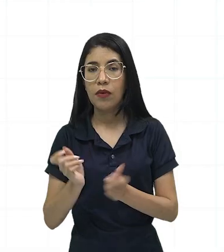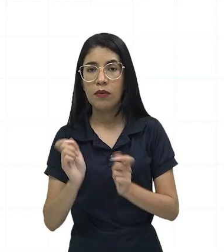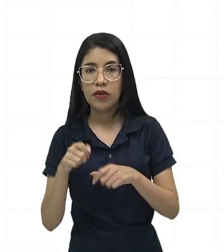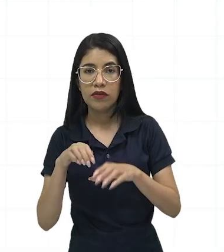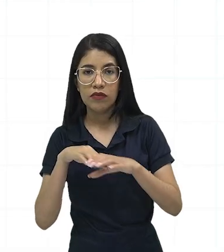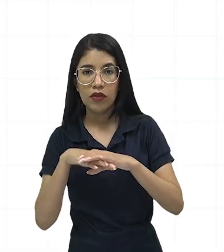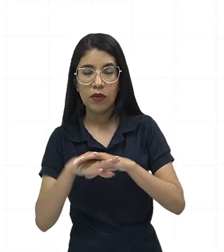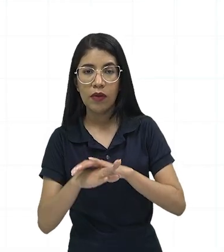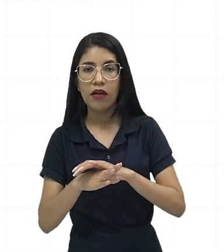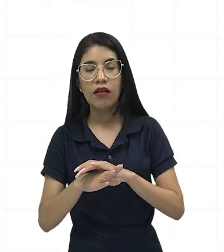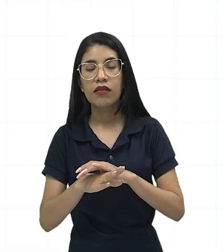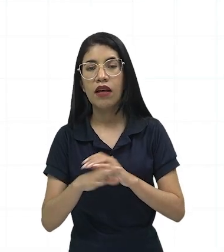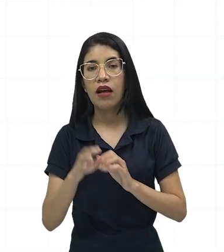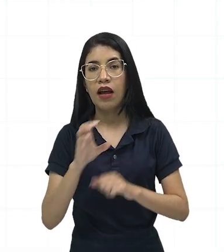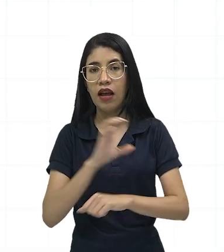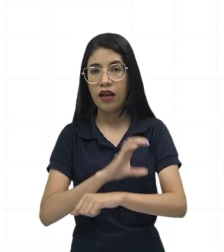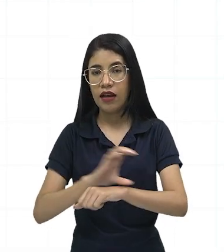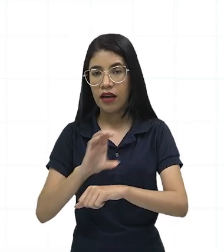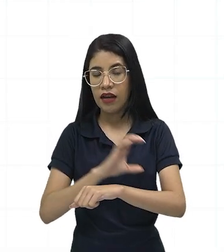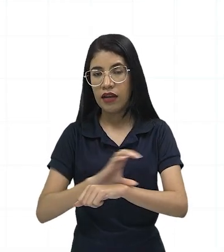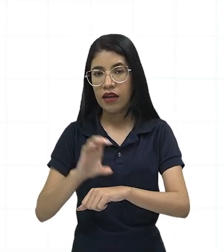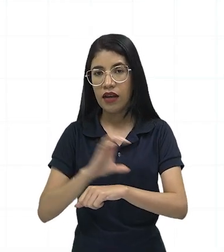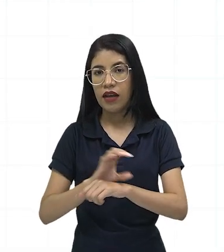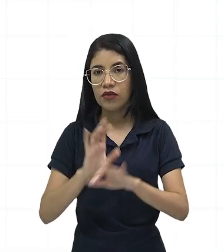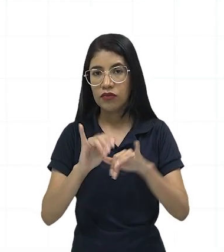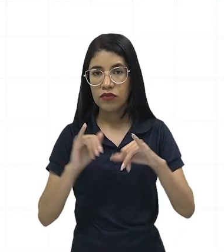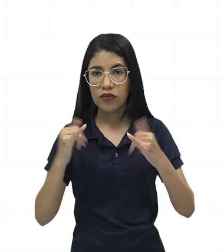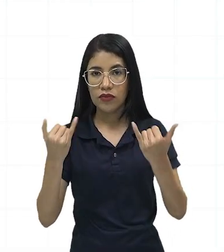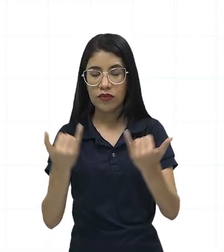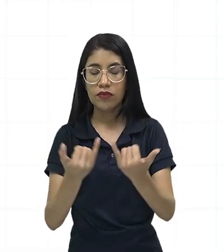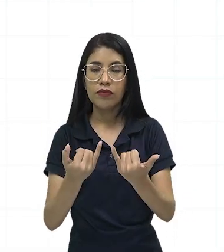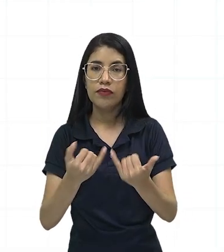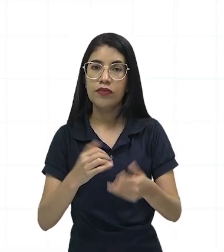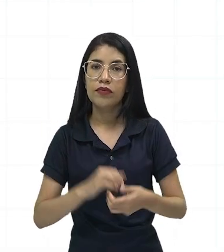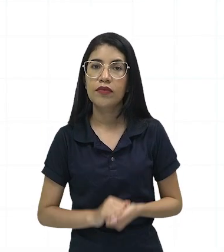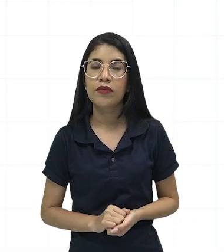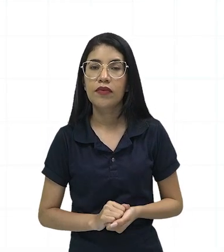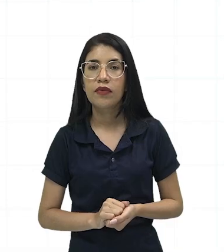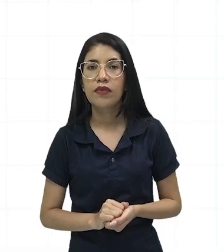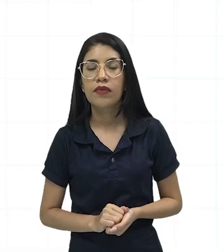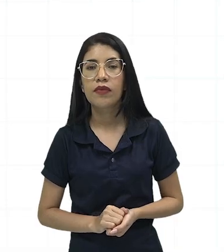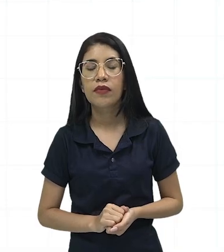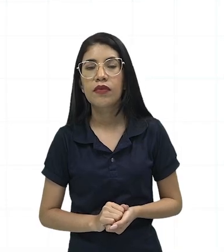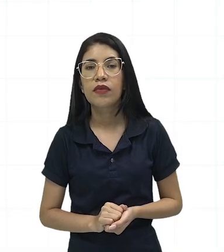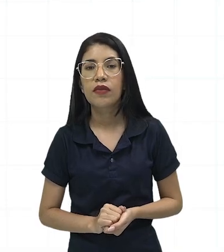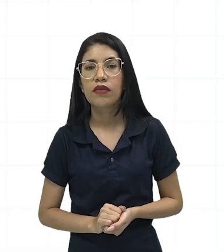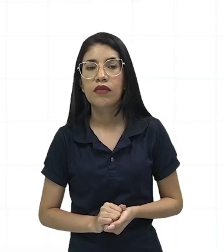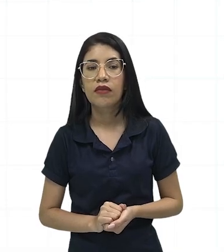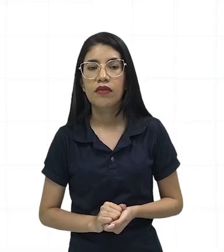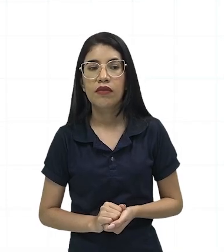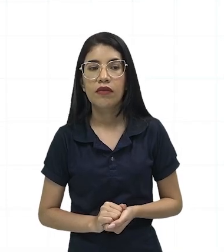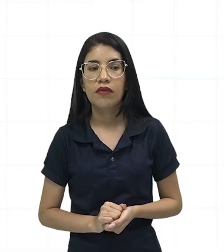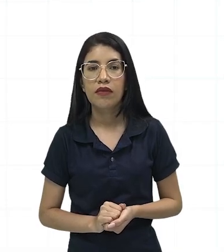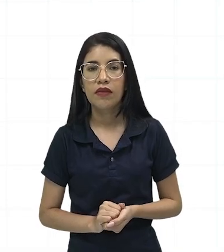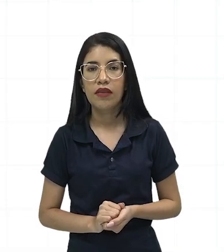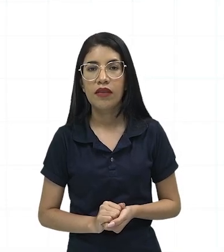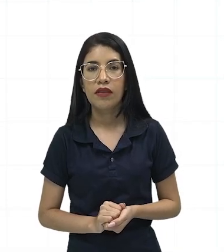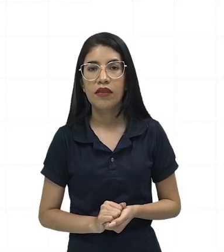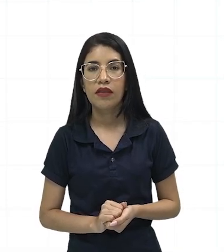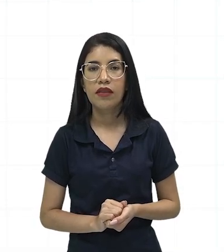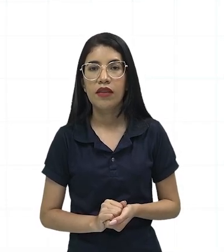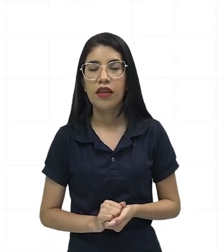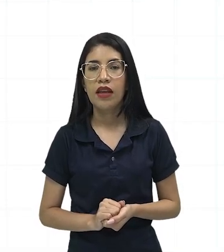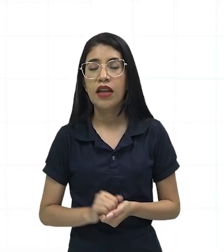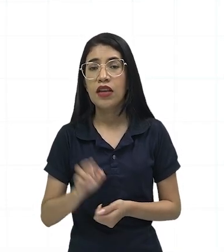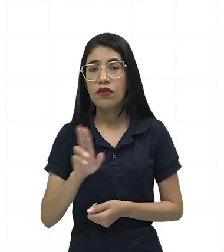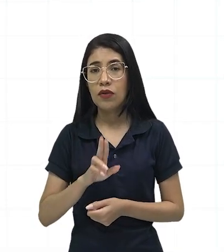de cargas elétricas em um circuito. Eles vão armazenar carga elétrica,